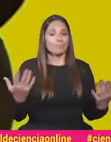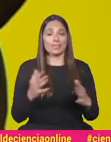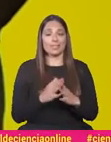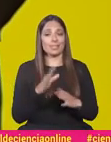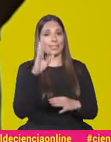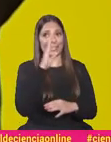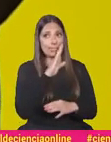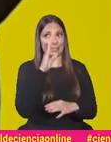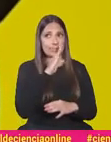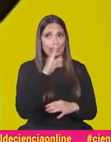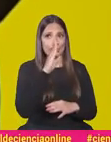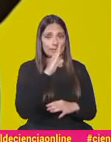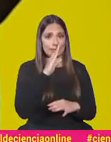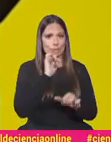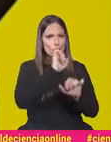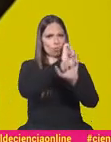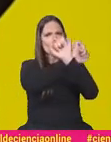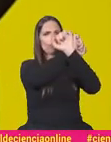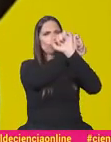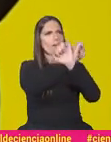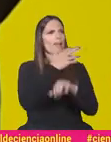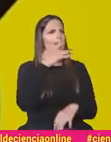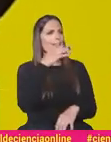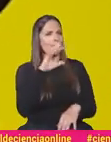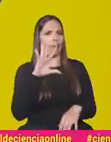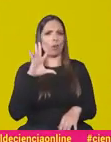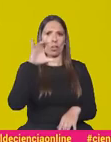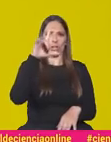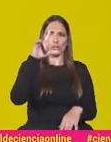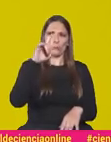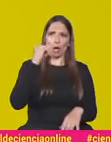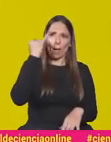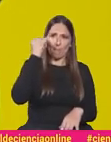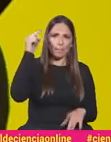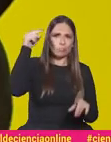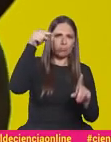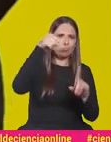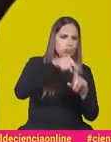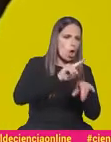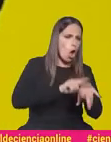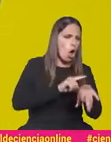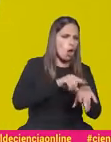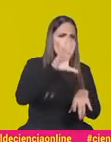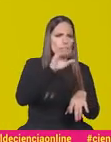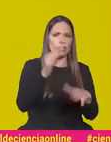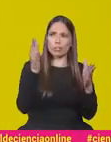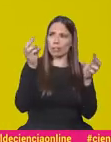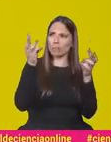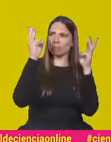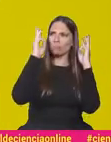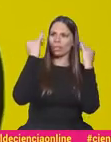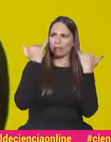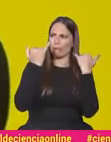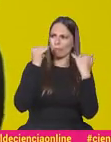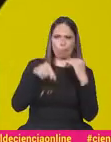E se os Chutes e Pontapés cantavam que de Lisboa a Bragança vão 10 horas de distância, aqui com as autoestradas de informação é